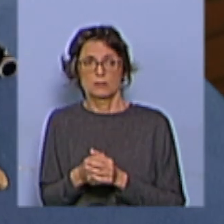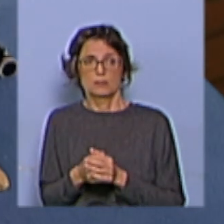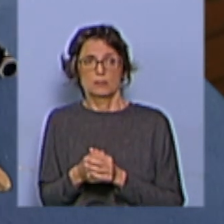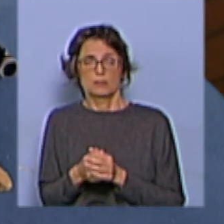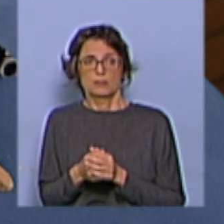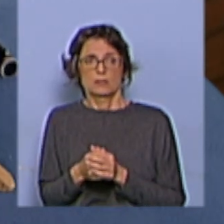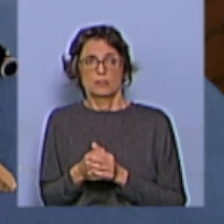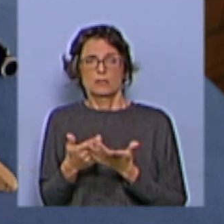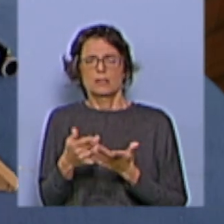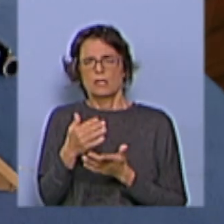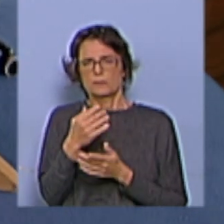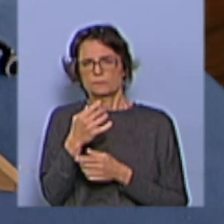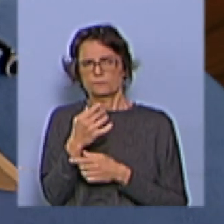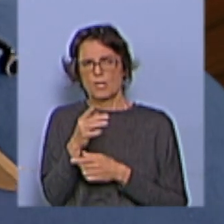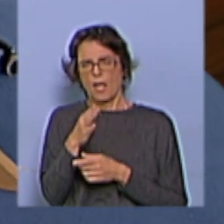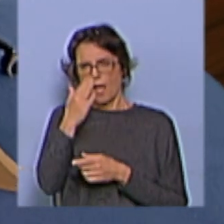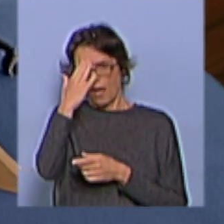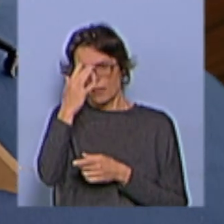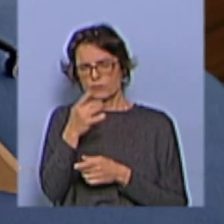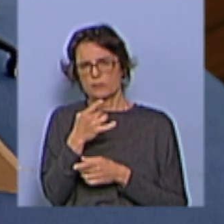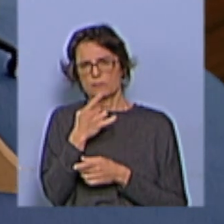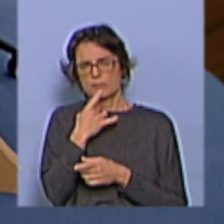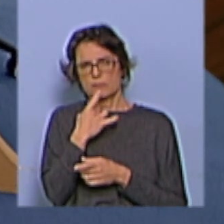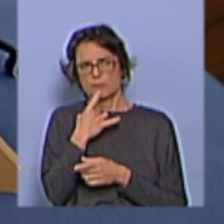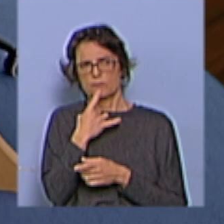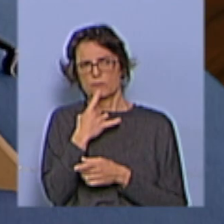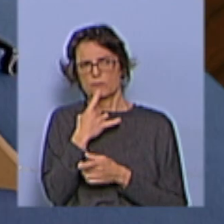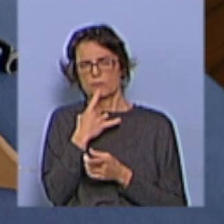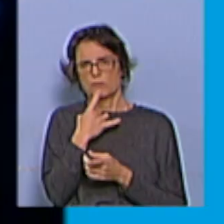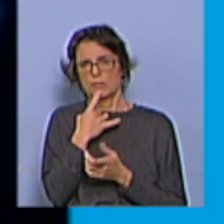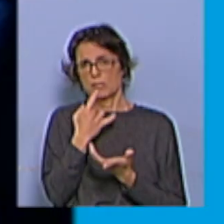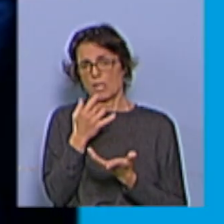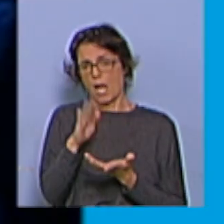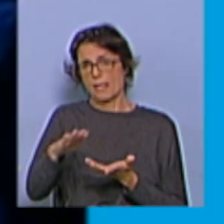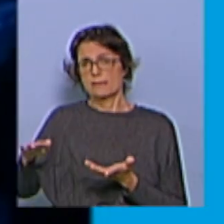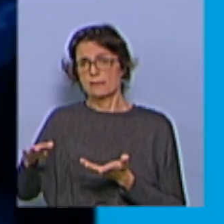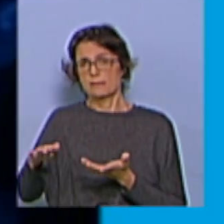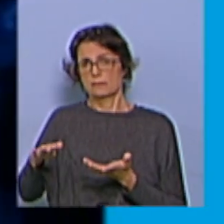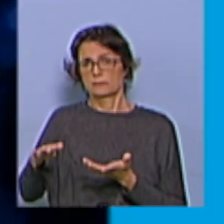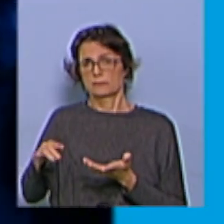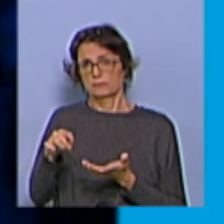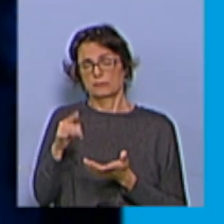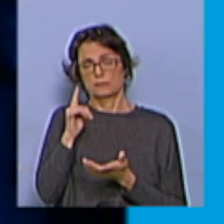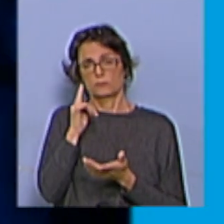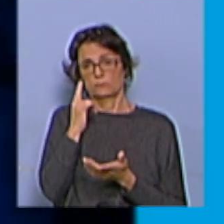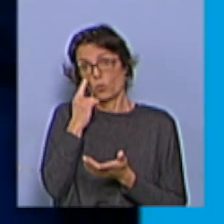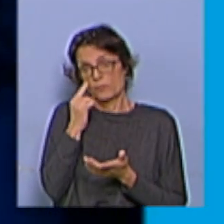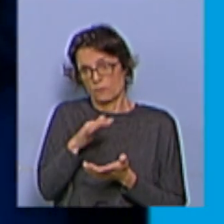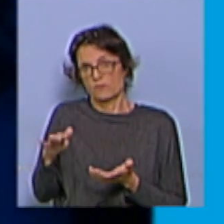crucial na forma como responde e ajuda a superar todas estas situações, mas também, pelo desconhecimento do